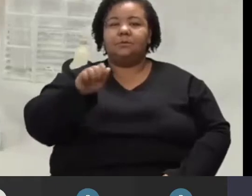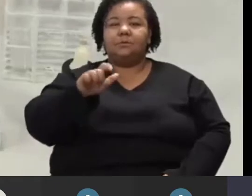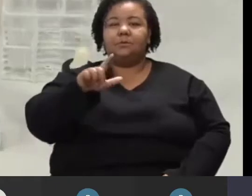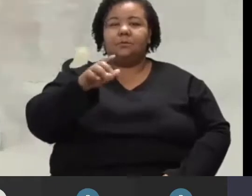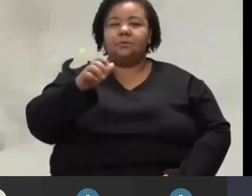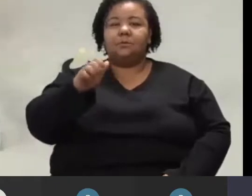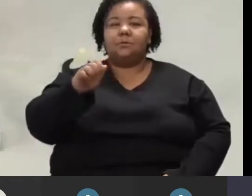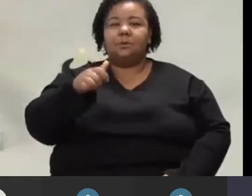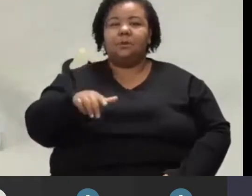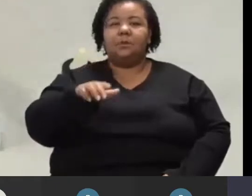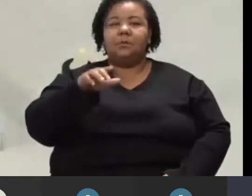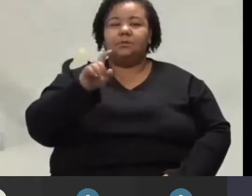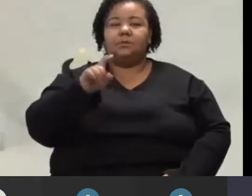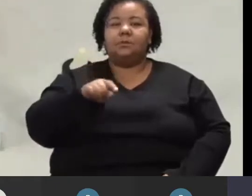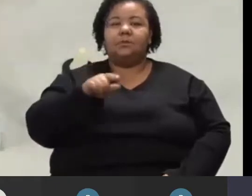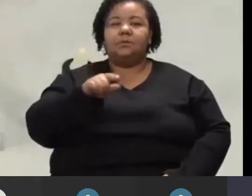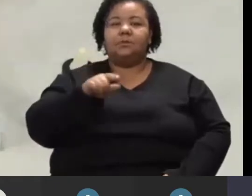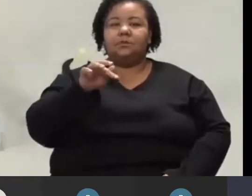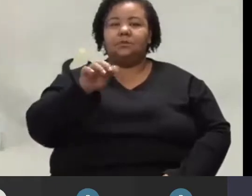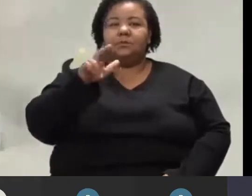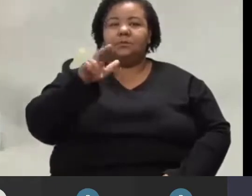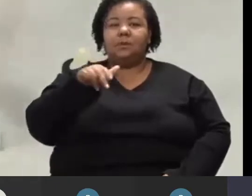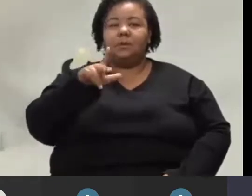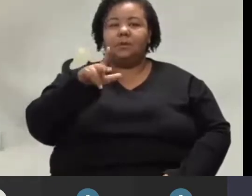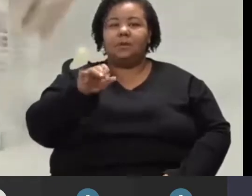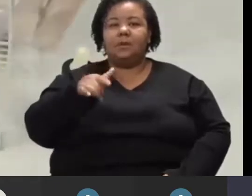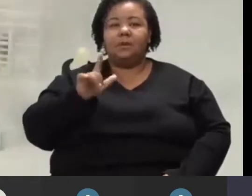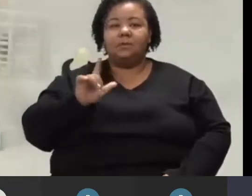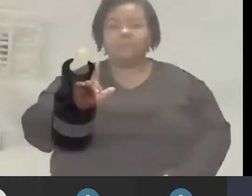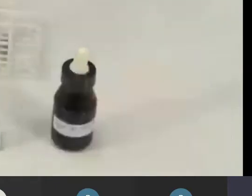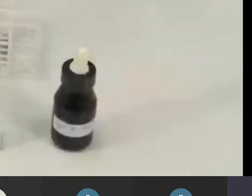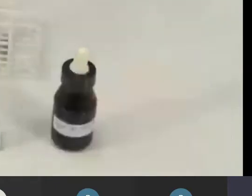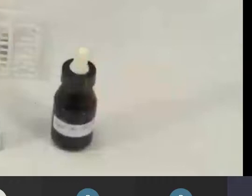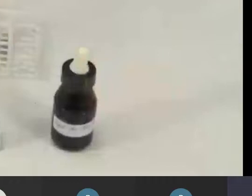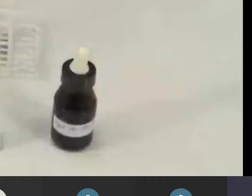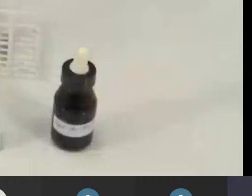bacteriológica, você flamba antes e flamba após o uso.